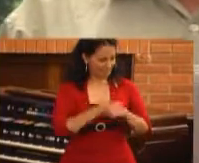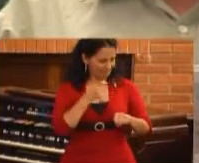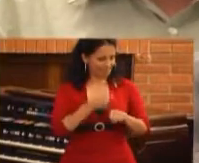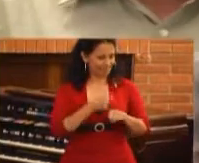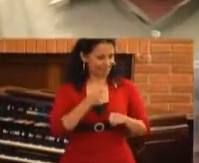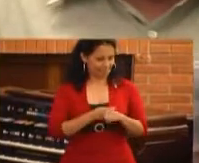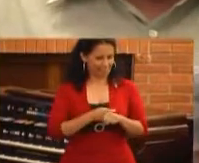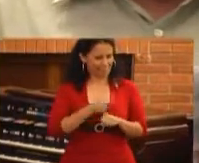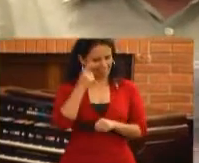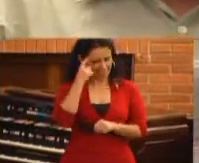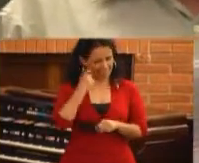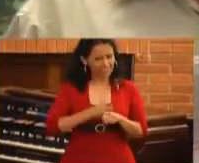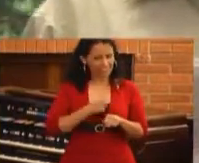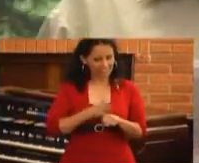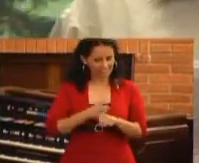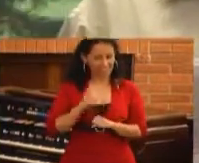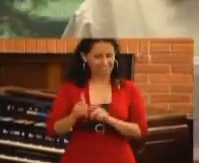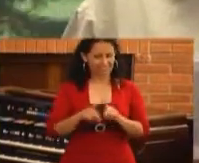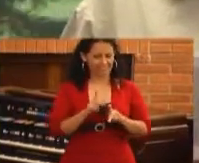Humanos.